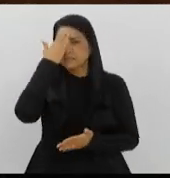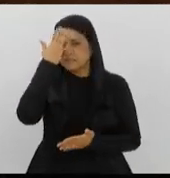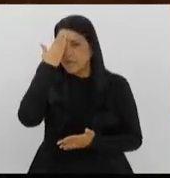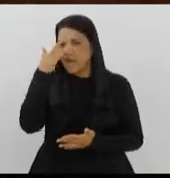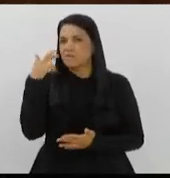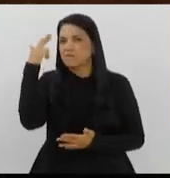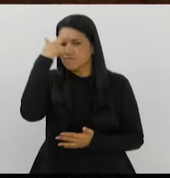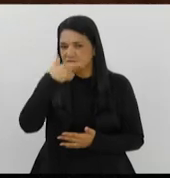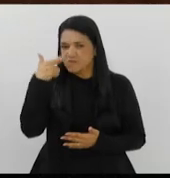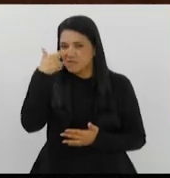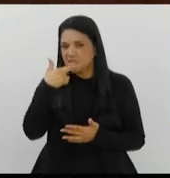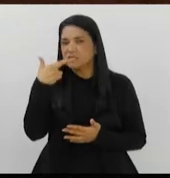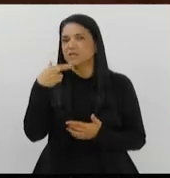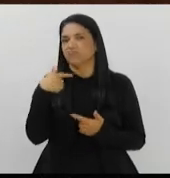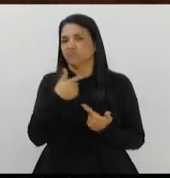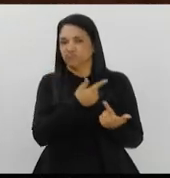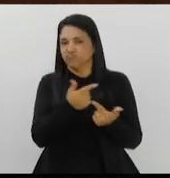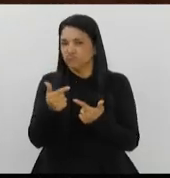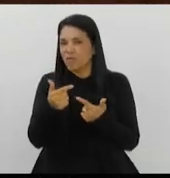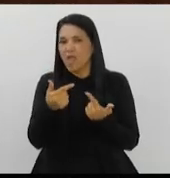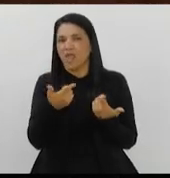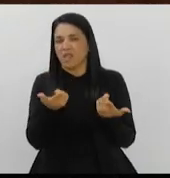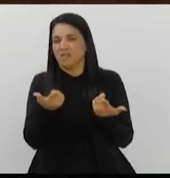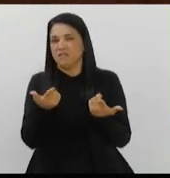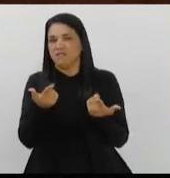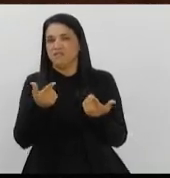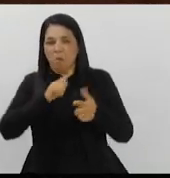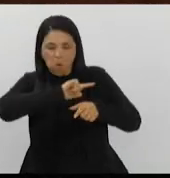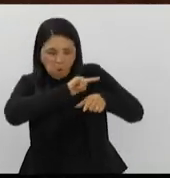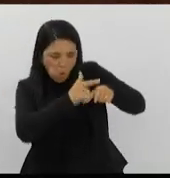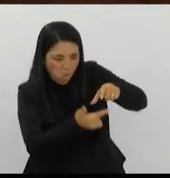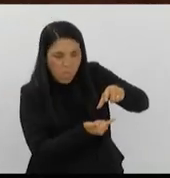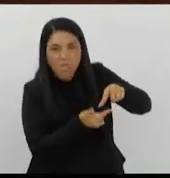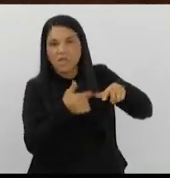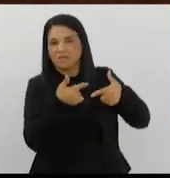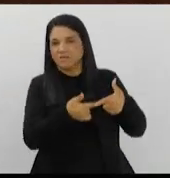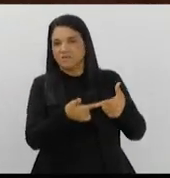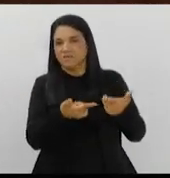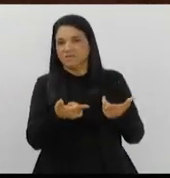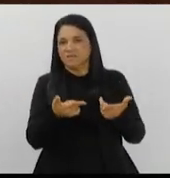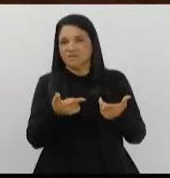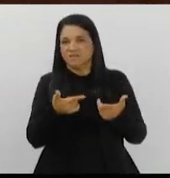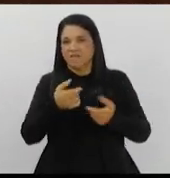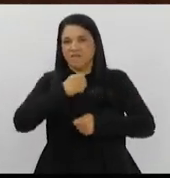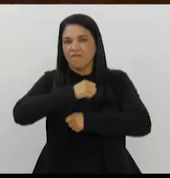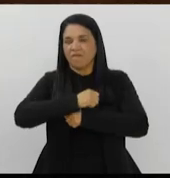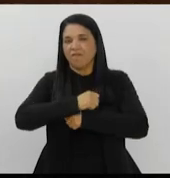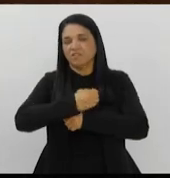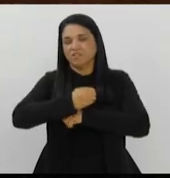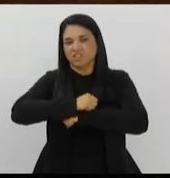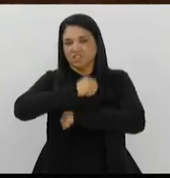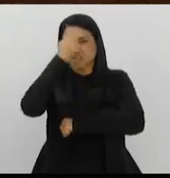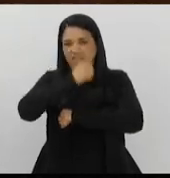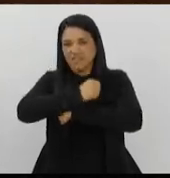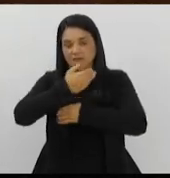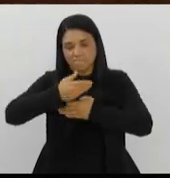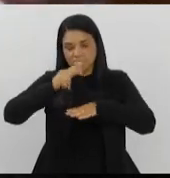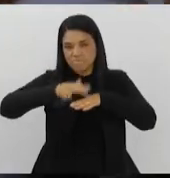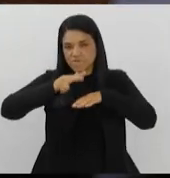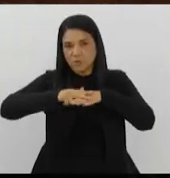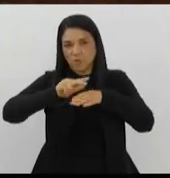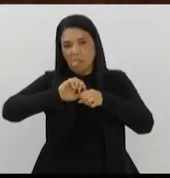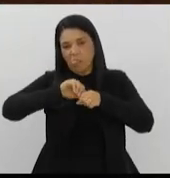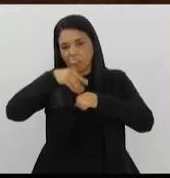ônibus. Os ônibus estão caindo aos pedaços, sem ar-condicionado, pneu careca, mas você vê uma perseguição ao transporte complementar, aos